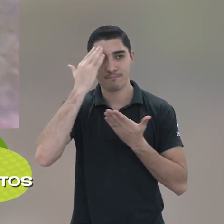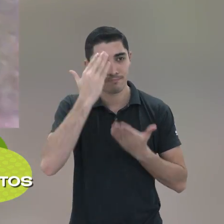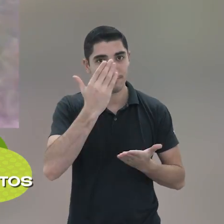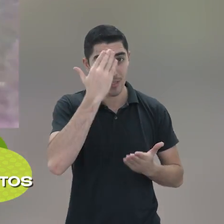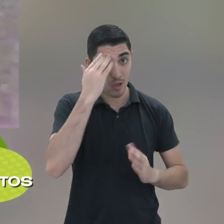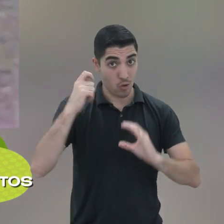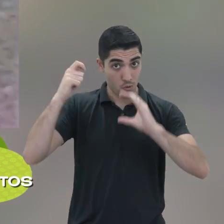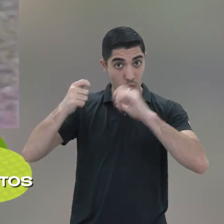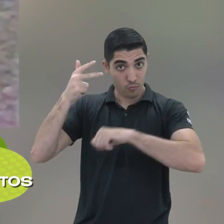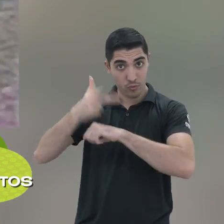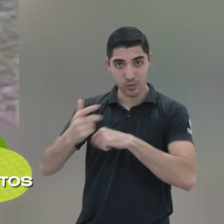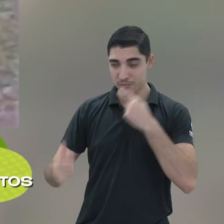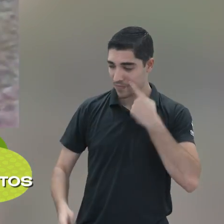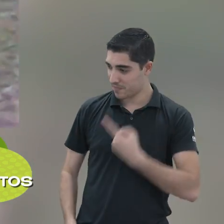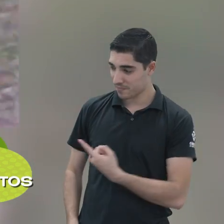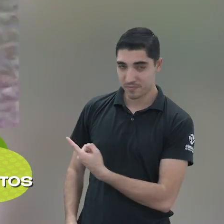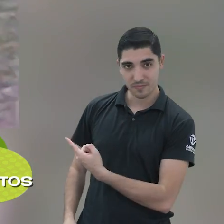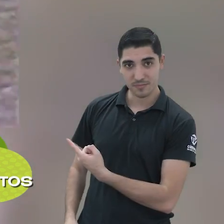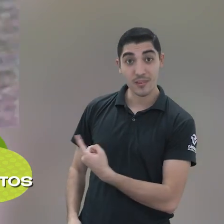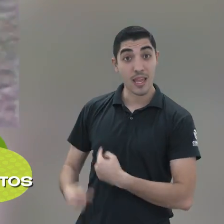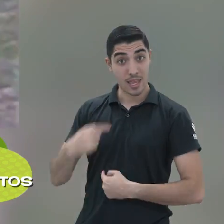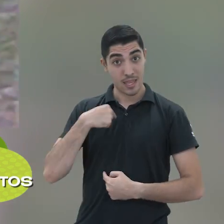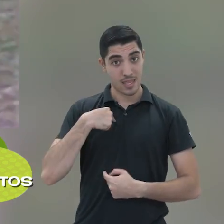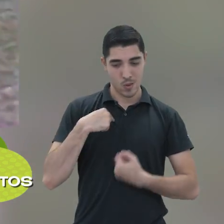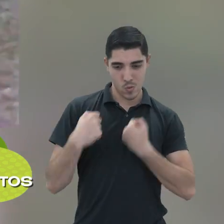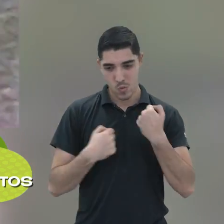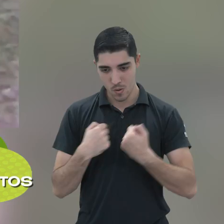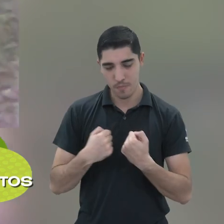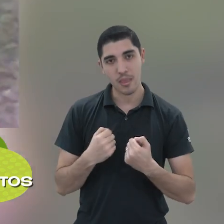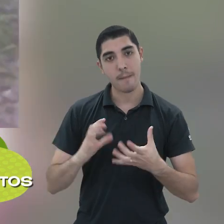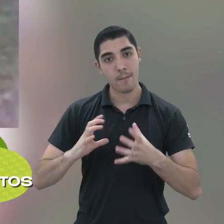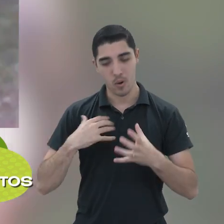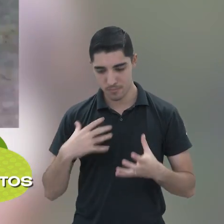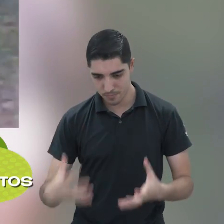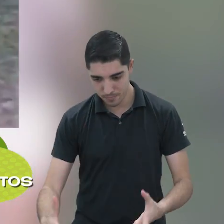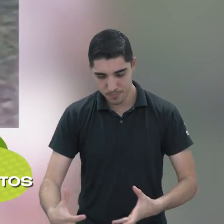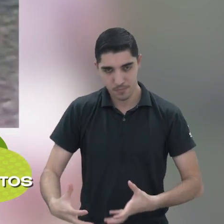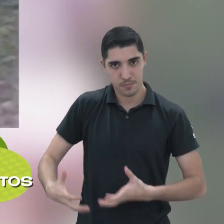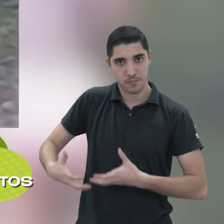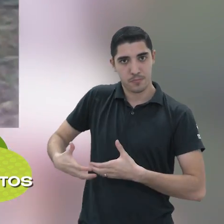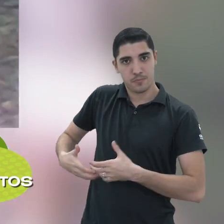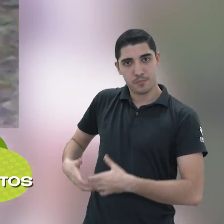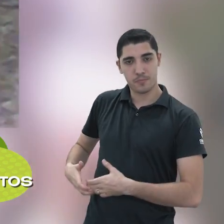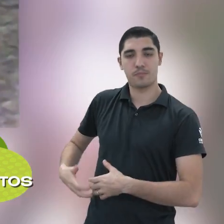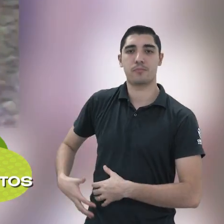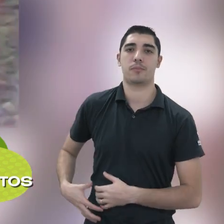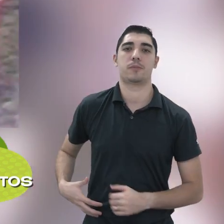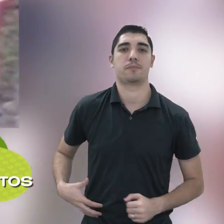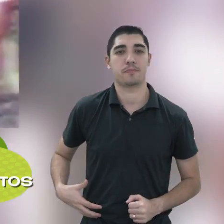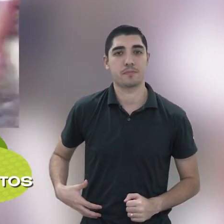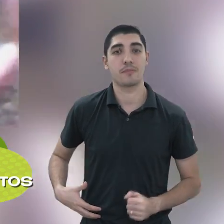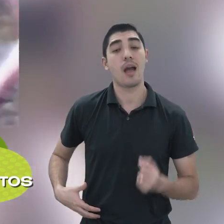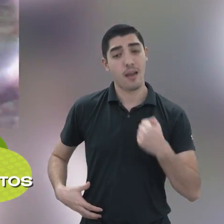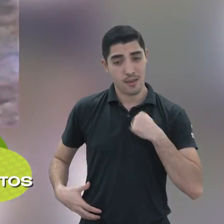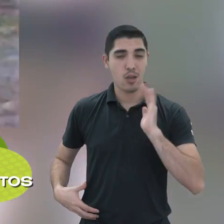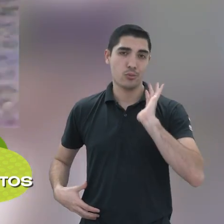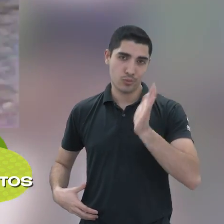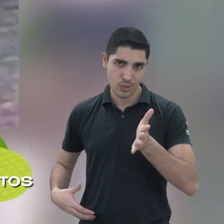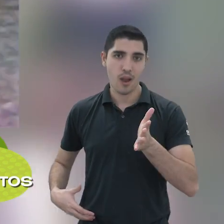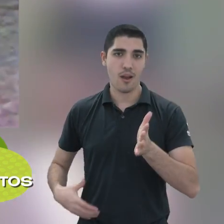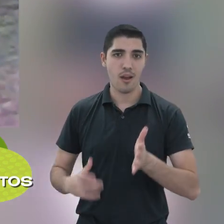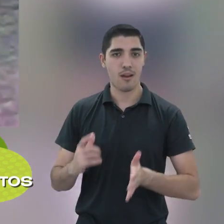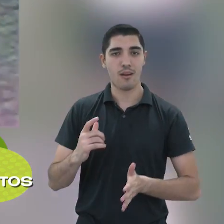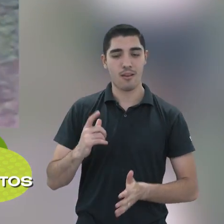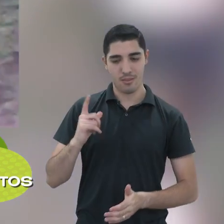vídeo mostra perfeitamente. Eu vou correndo, com a perna eu puxo a bola e trago na minha mão. E eu já